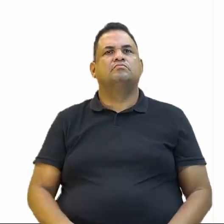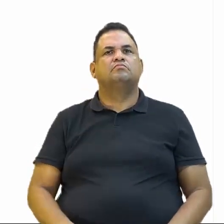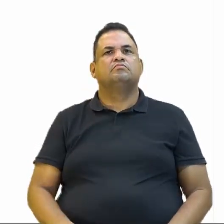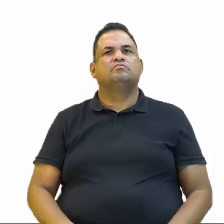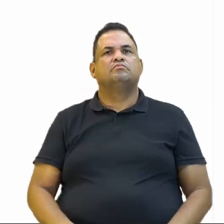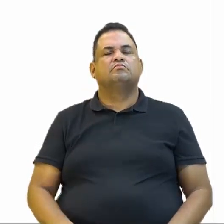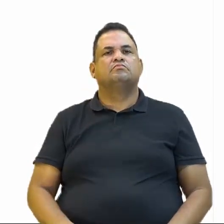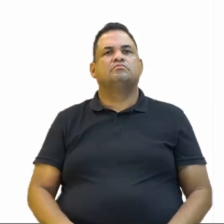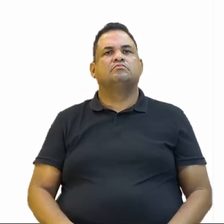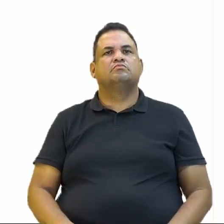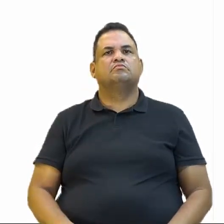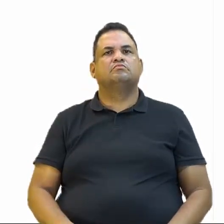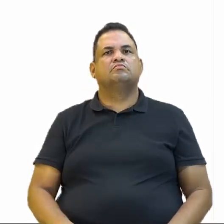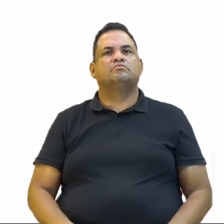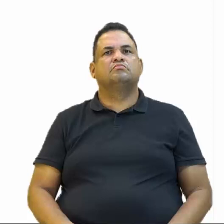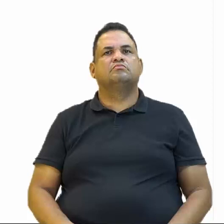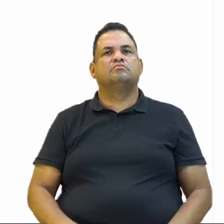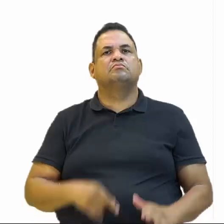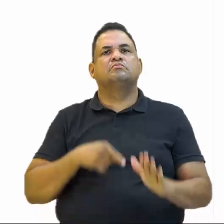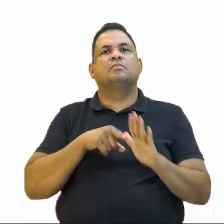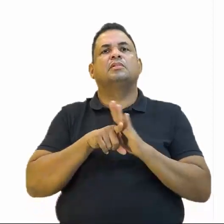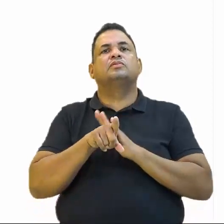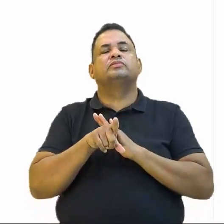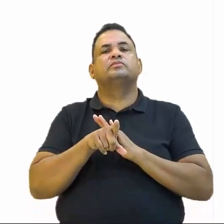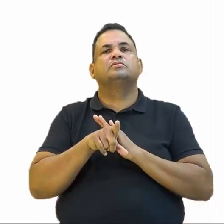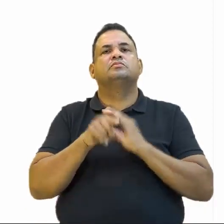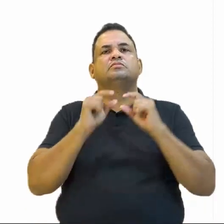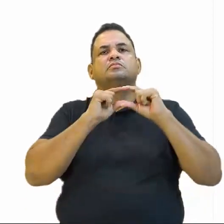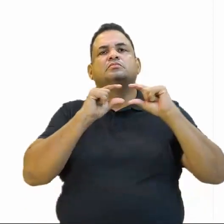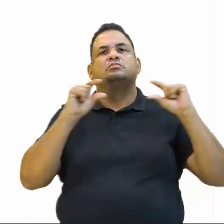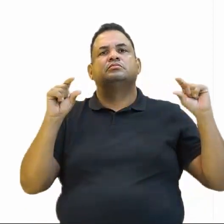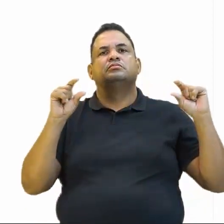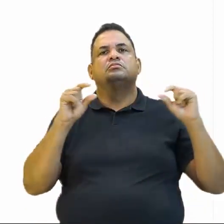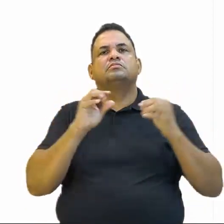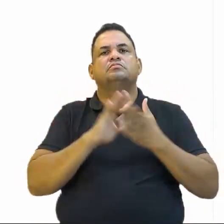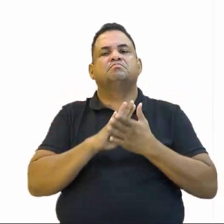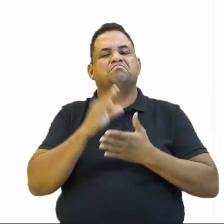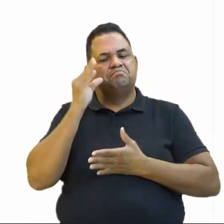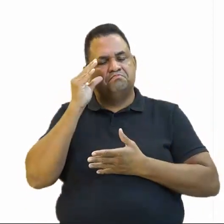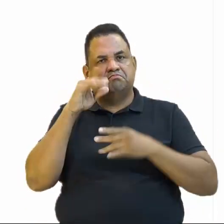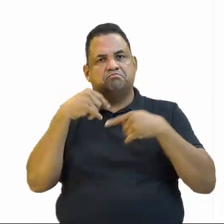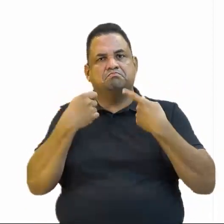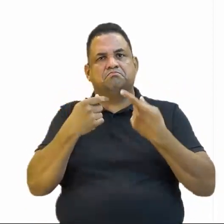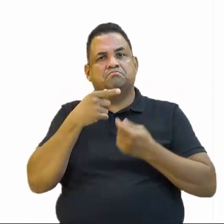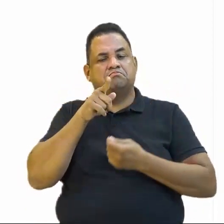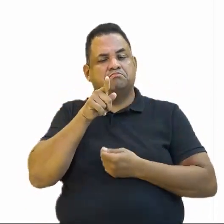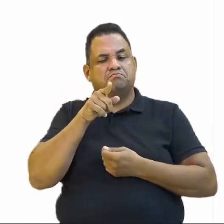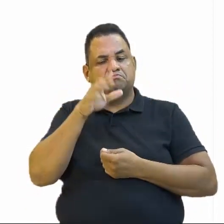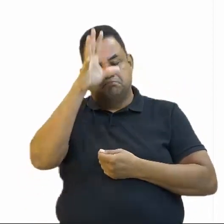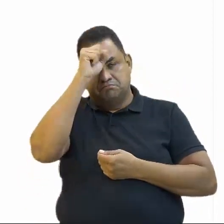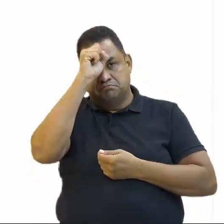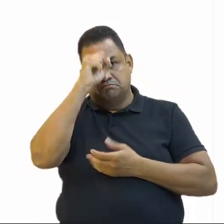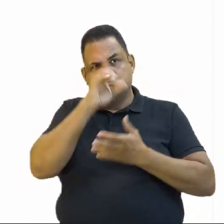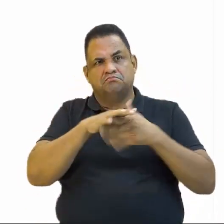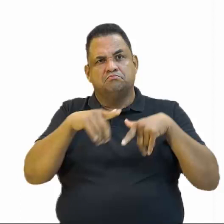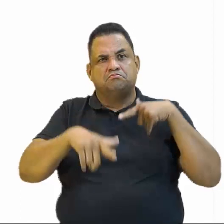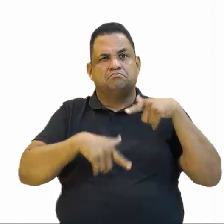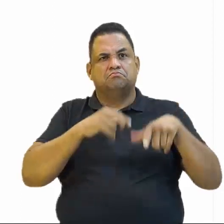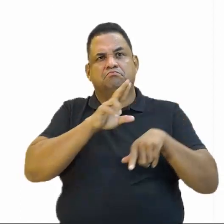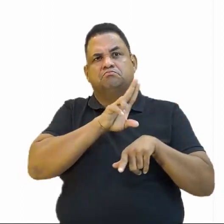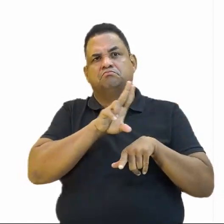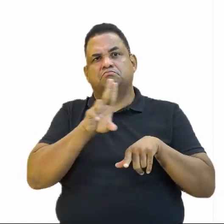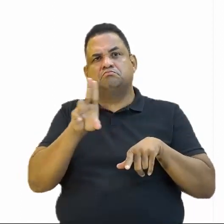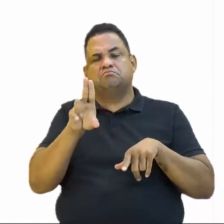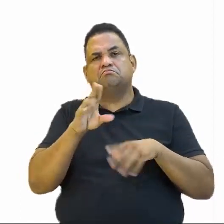Questão 2 fala o seguinte, essa aqui é uma questão interessante para você aprender a trabalhar nomenclatura